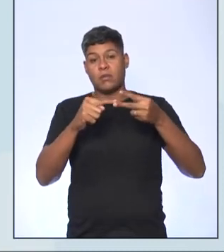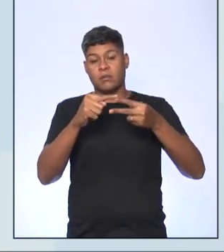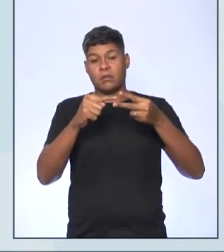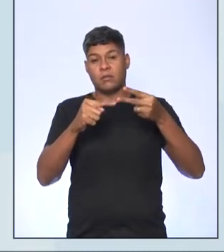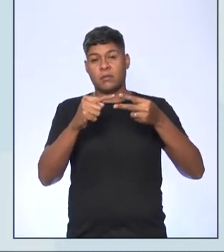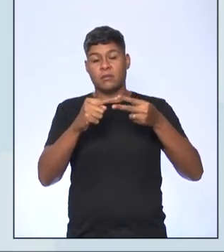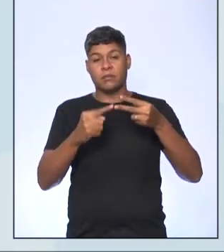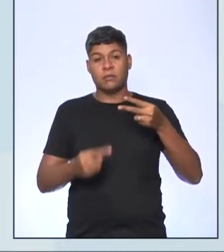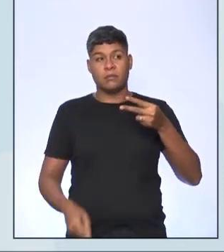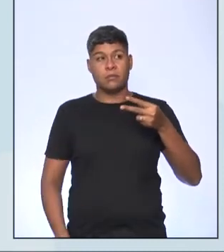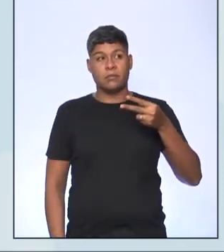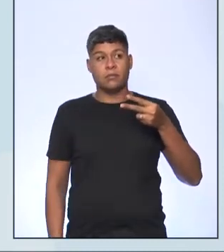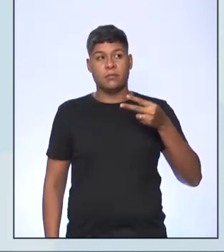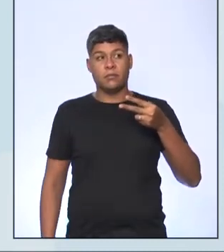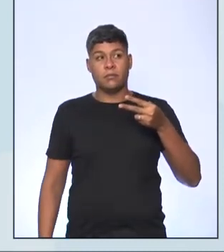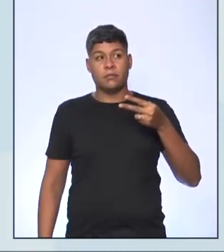tá?